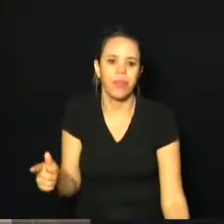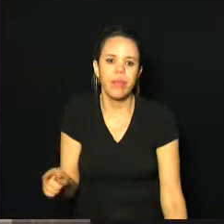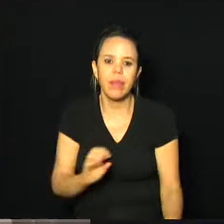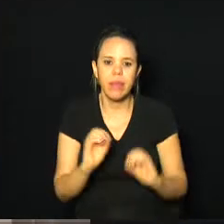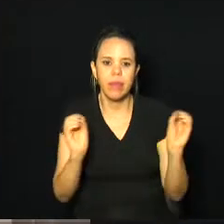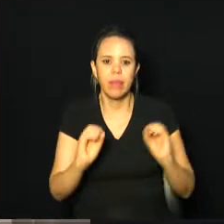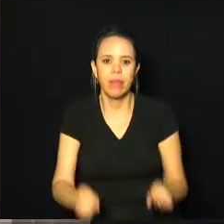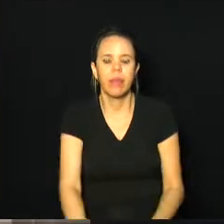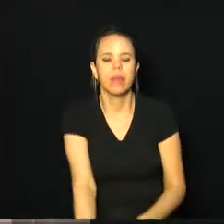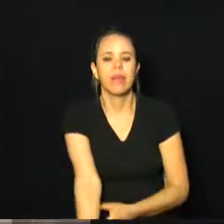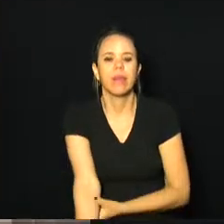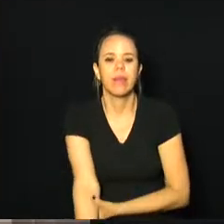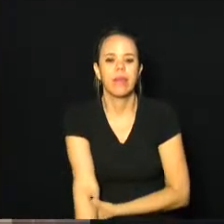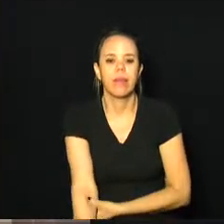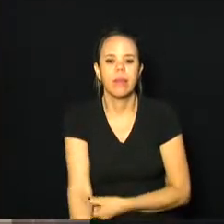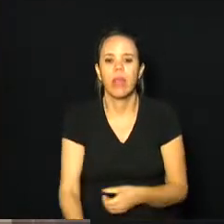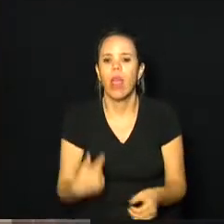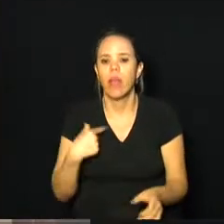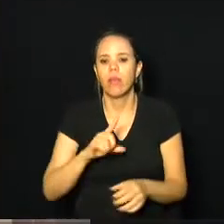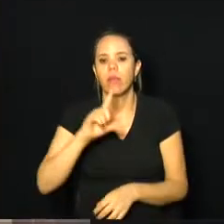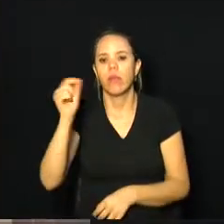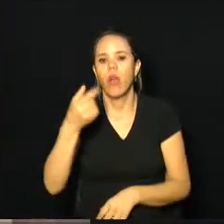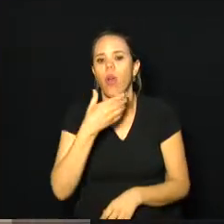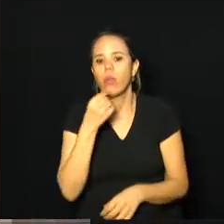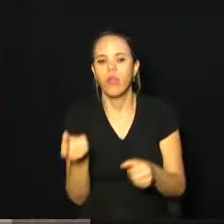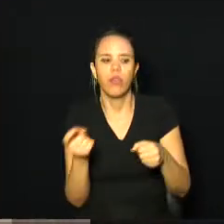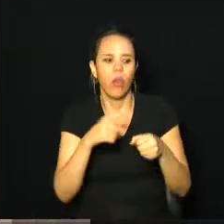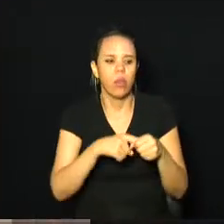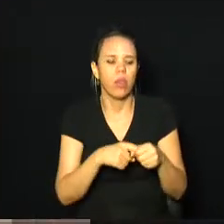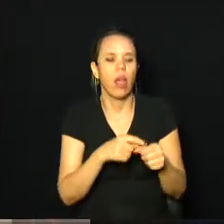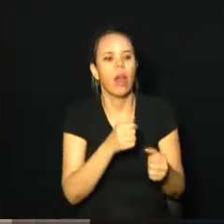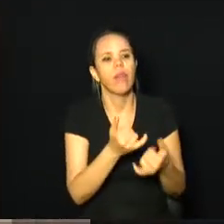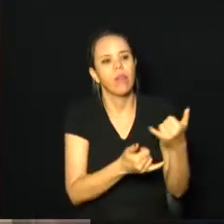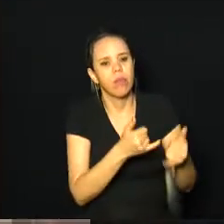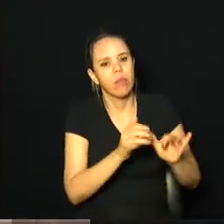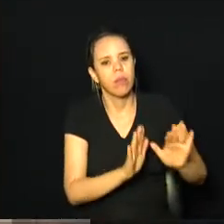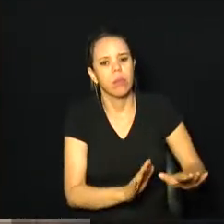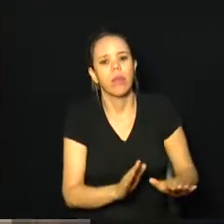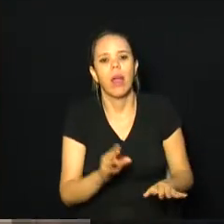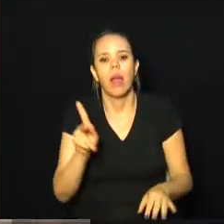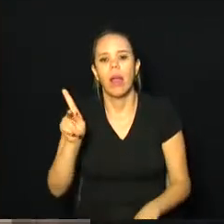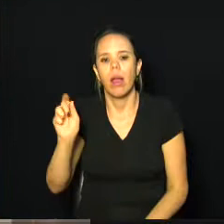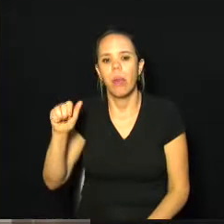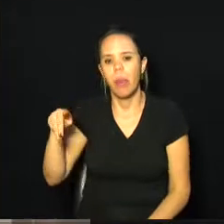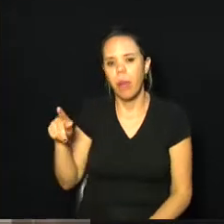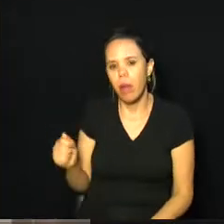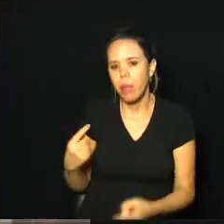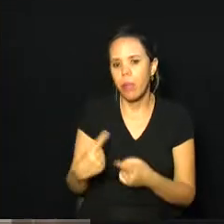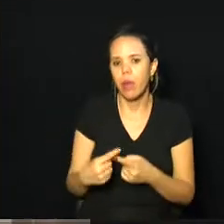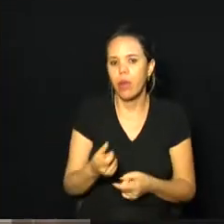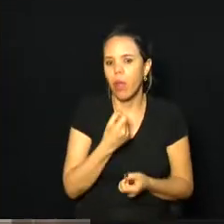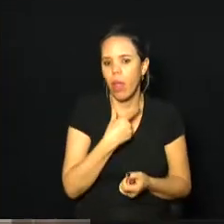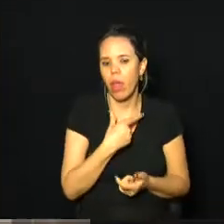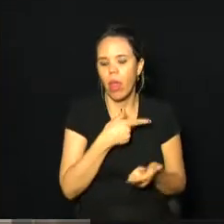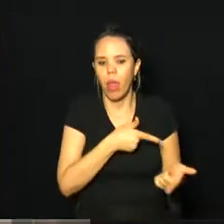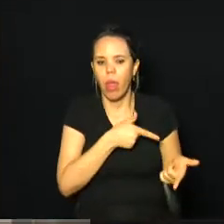nada. Aí eu saí de lá, os caras voltavam a jogar. E aí ficou o Pampa, porque eles associaram